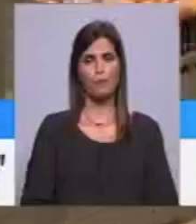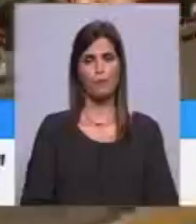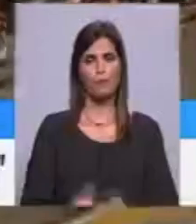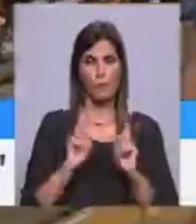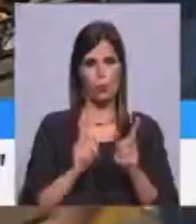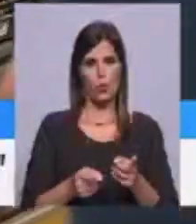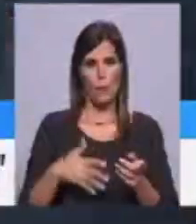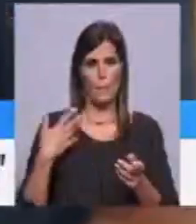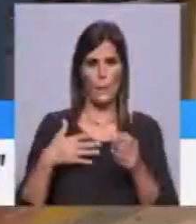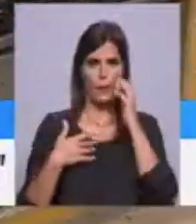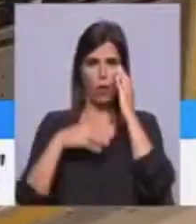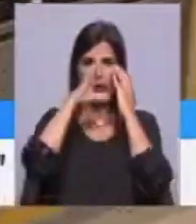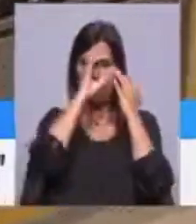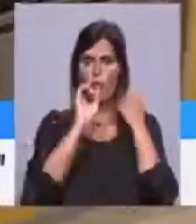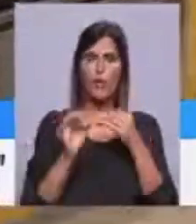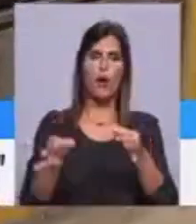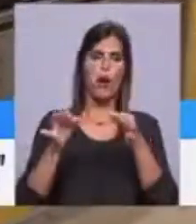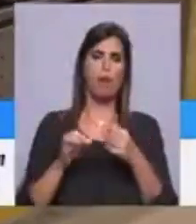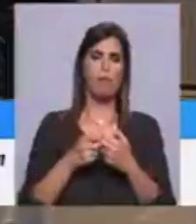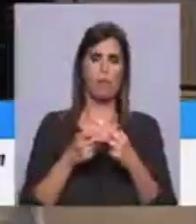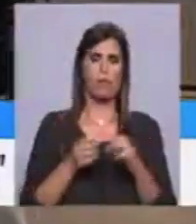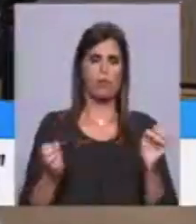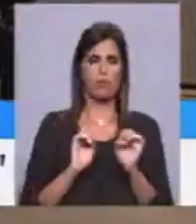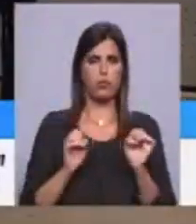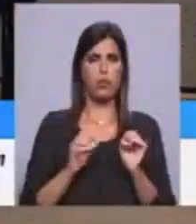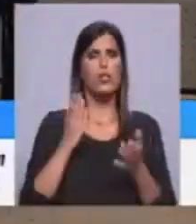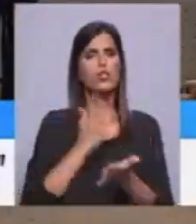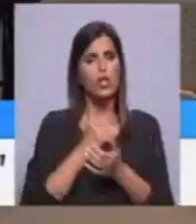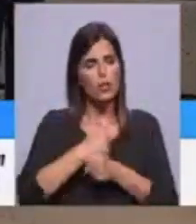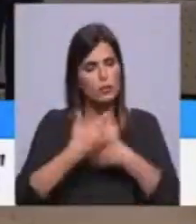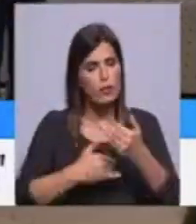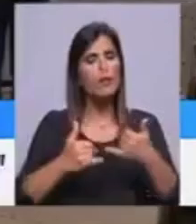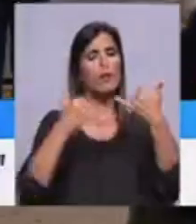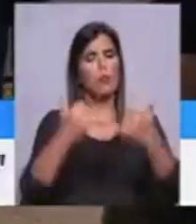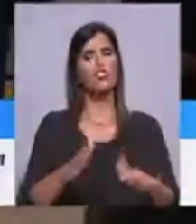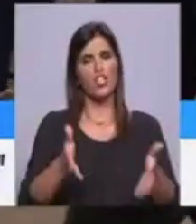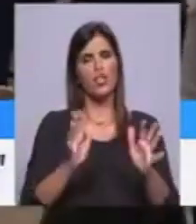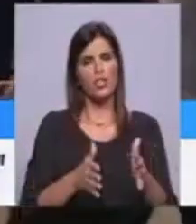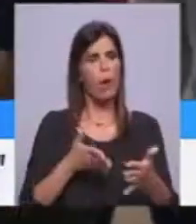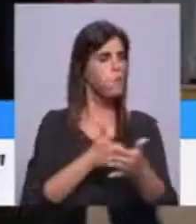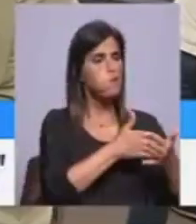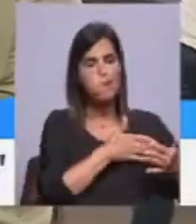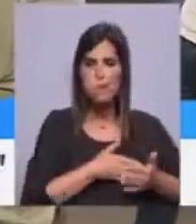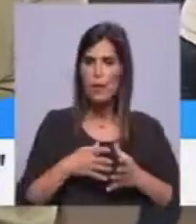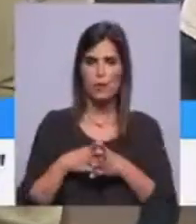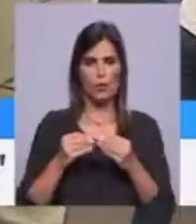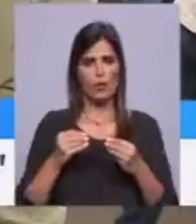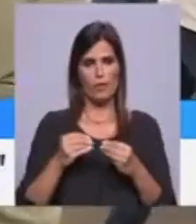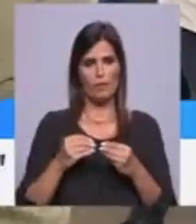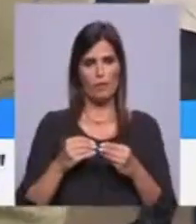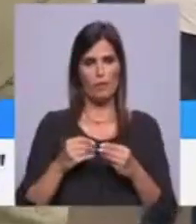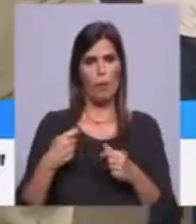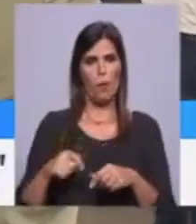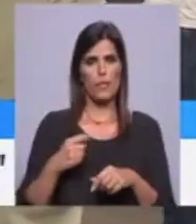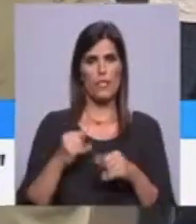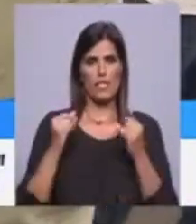Começou por lamentar que o governo não antecipe problemas e só parta para a ação quando já tem ferramentas limitadas para os resolver. Para o presidente